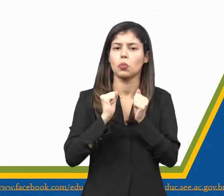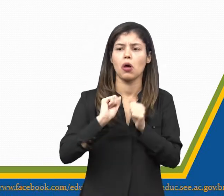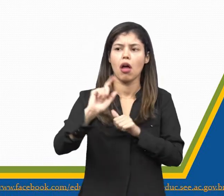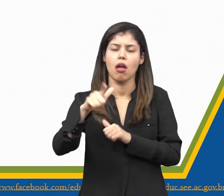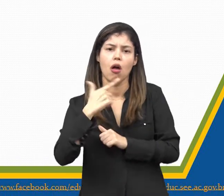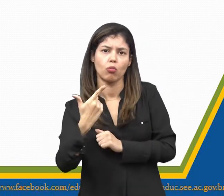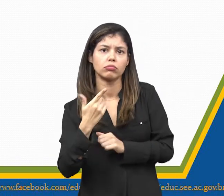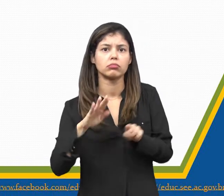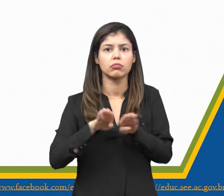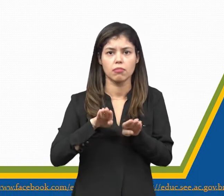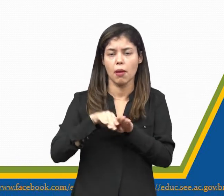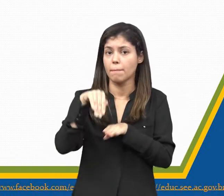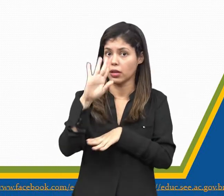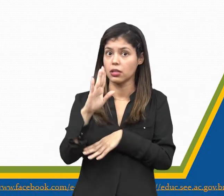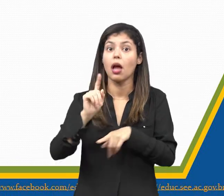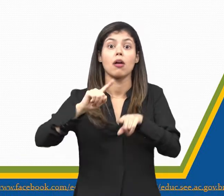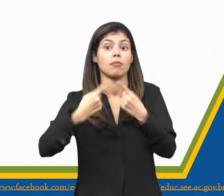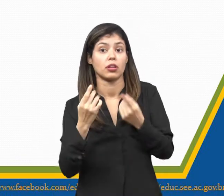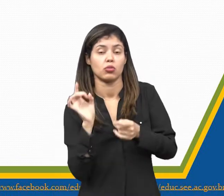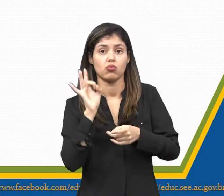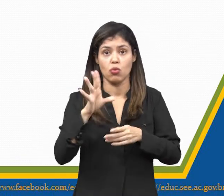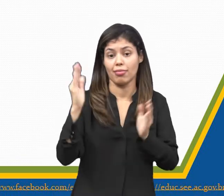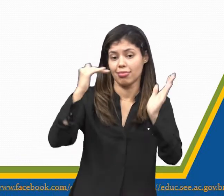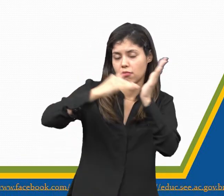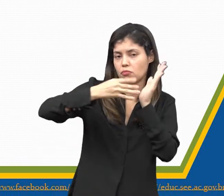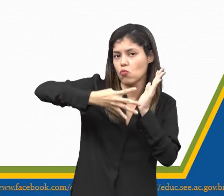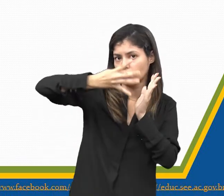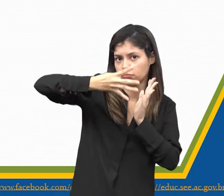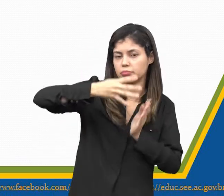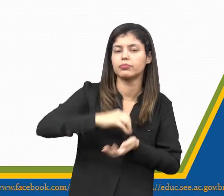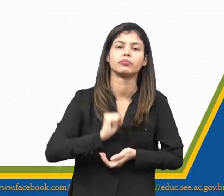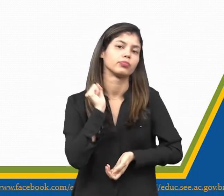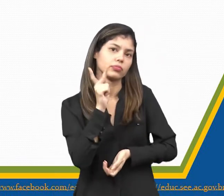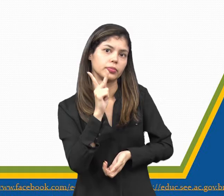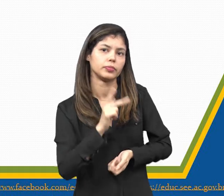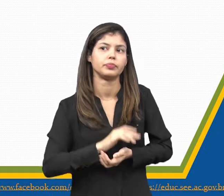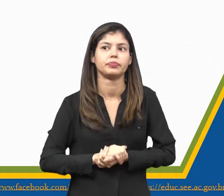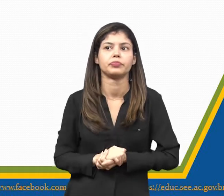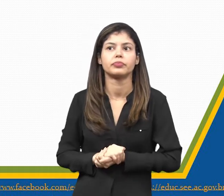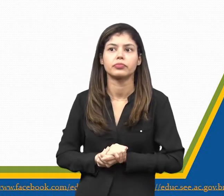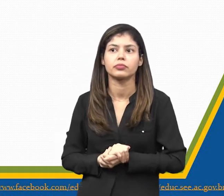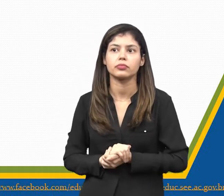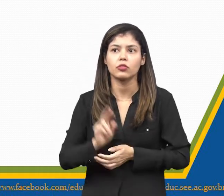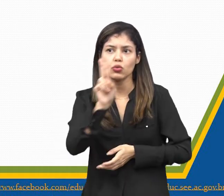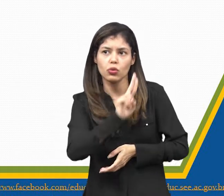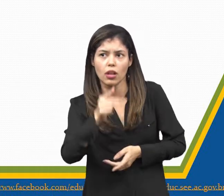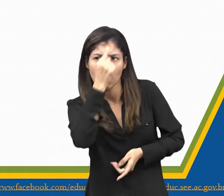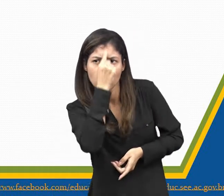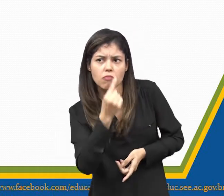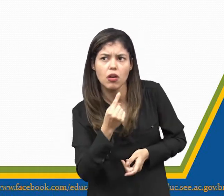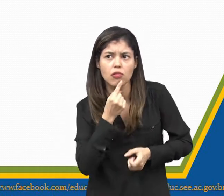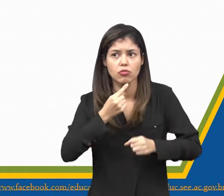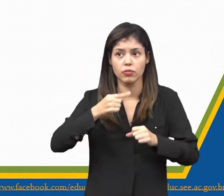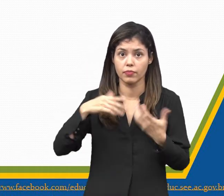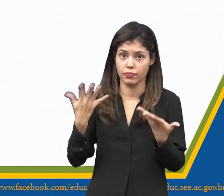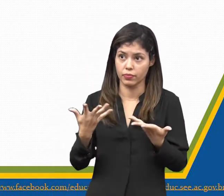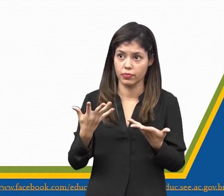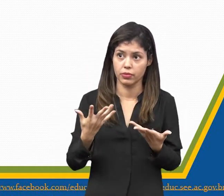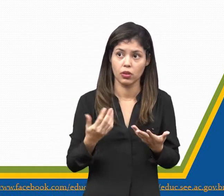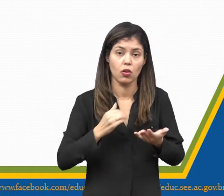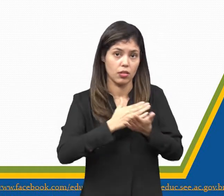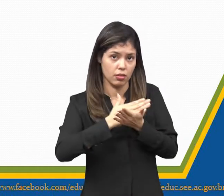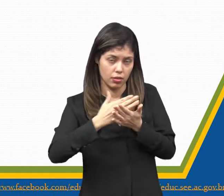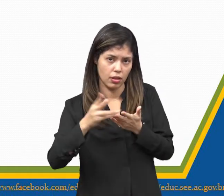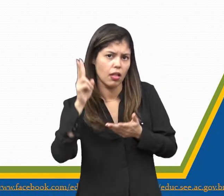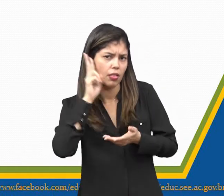mais, mas a mais comum, no máximo, 4 quadrinhos, ok? Ó, utilizar imagens, lembra que nós falamos no